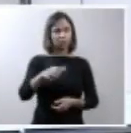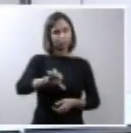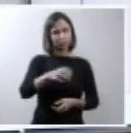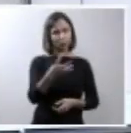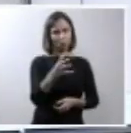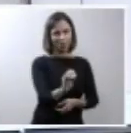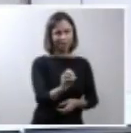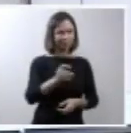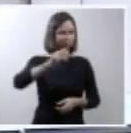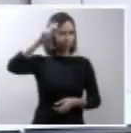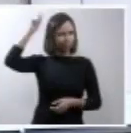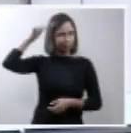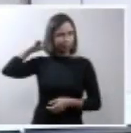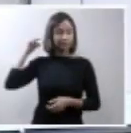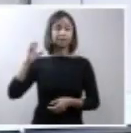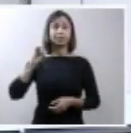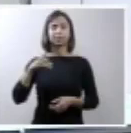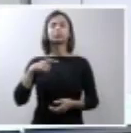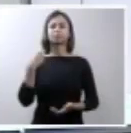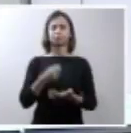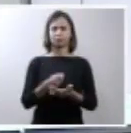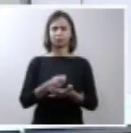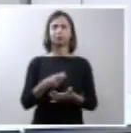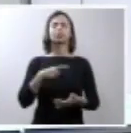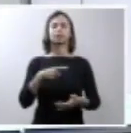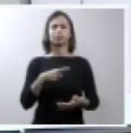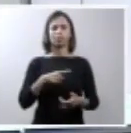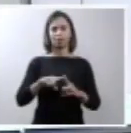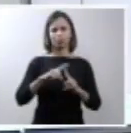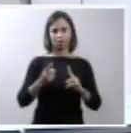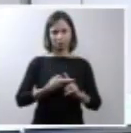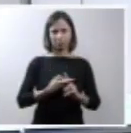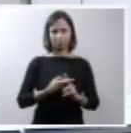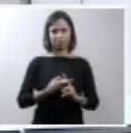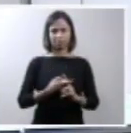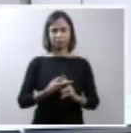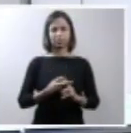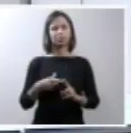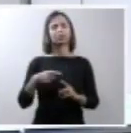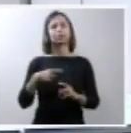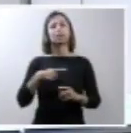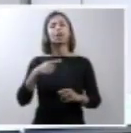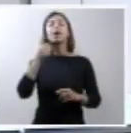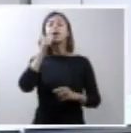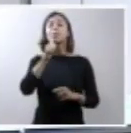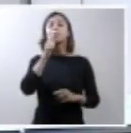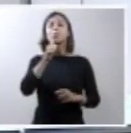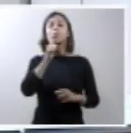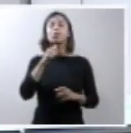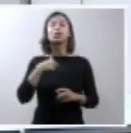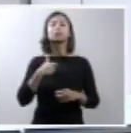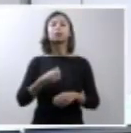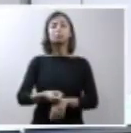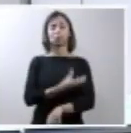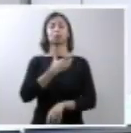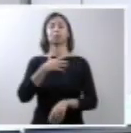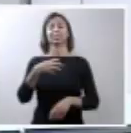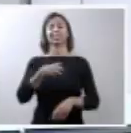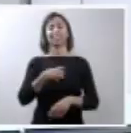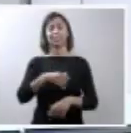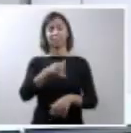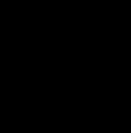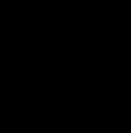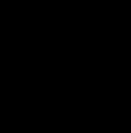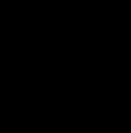atrás ao levar a termo a gravidez o choque emocional da gestante ocorreria provavelmente apenas no